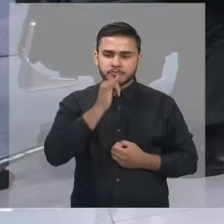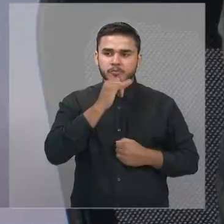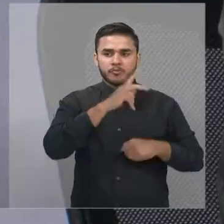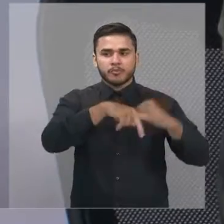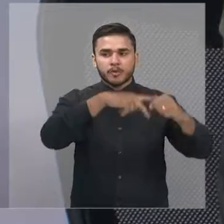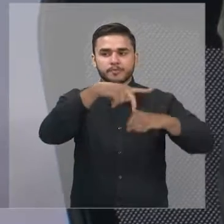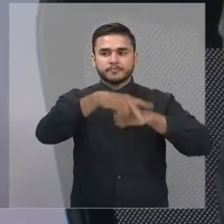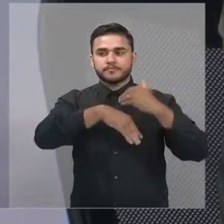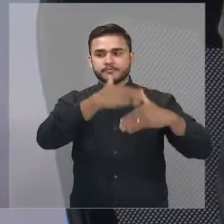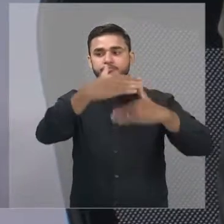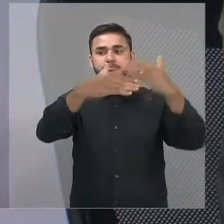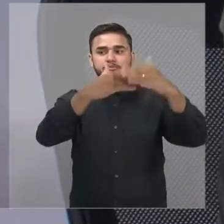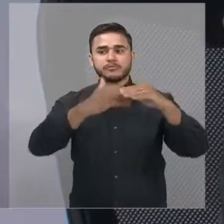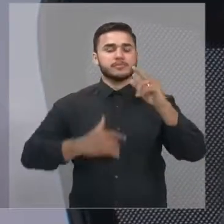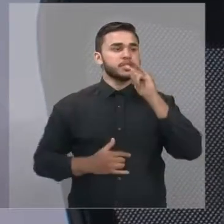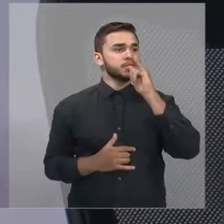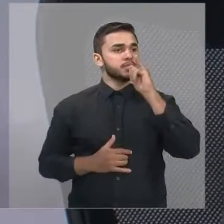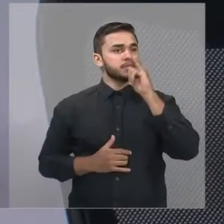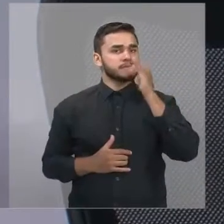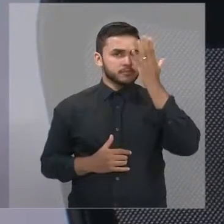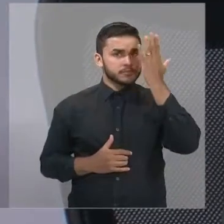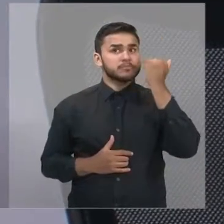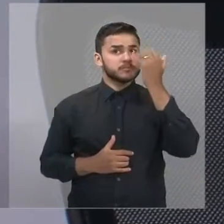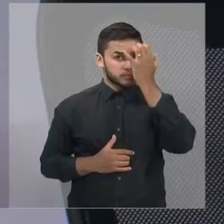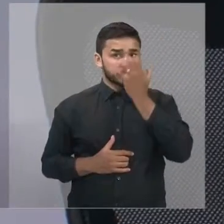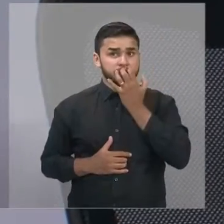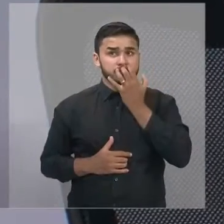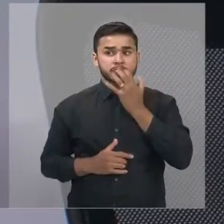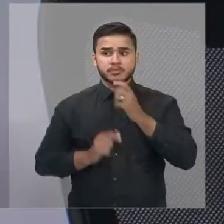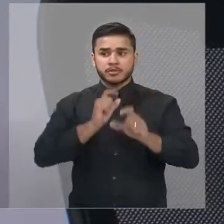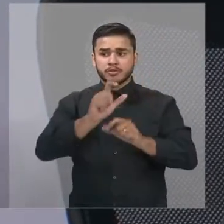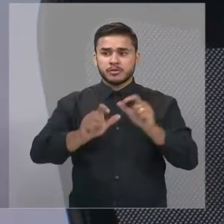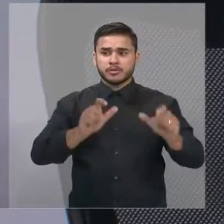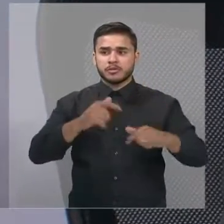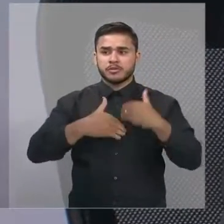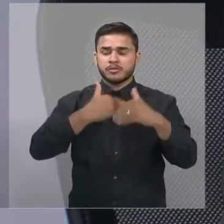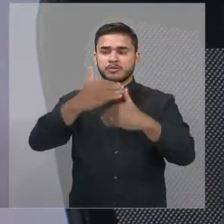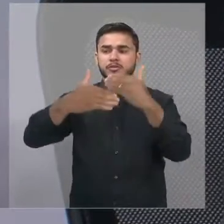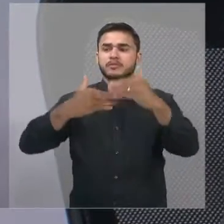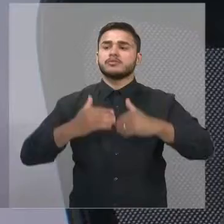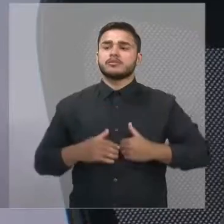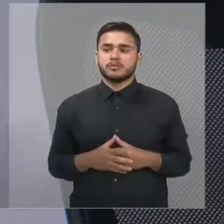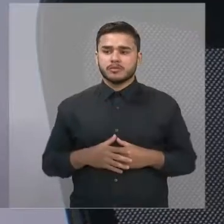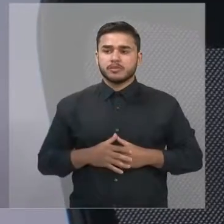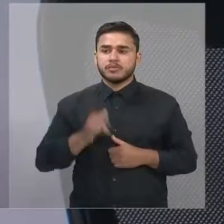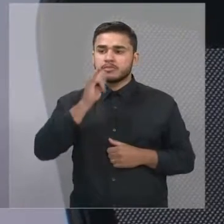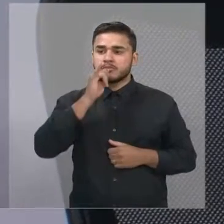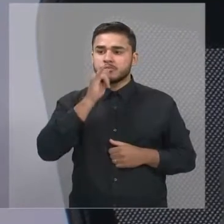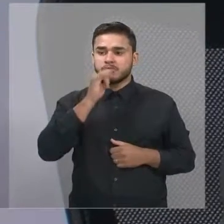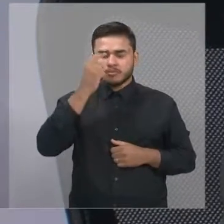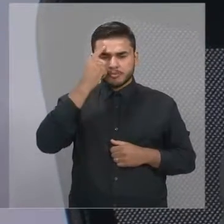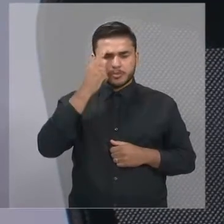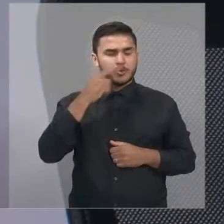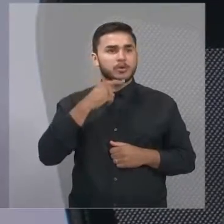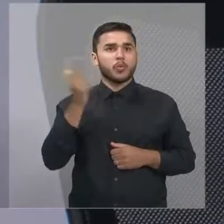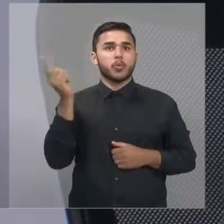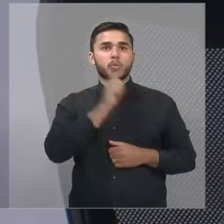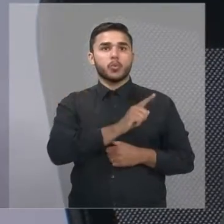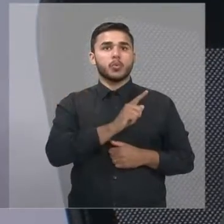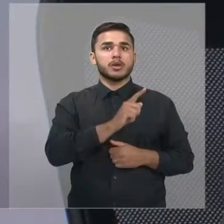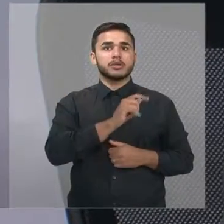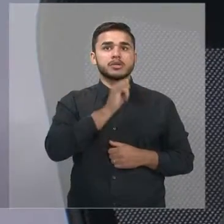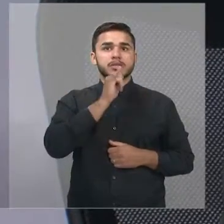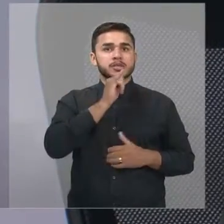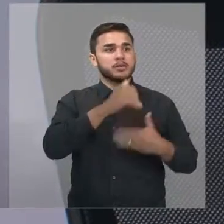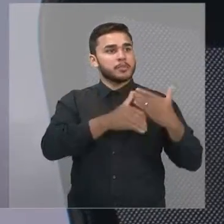as nações que chegaram a evoluir, ela não evoluiu só no sentido abstrato formal, ela evoluiu os indivíduos. Quer dizer, nós não chegamos aí porque os indivíduos não